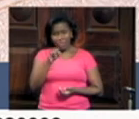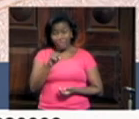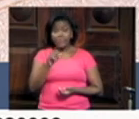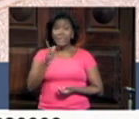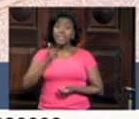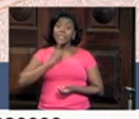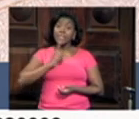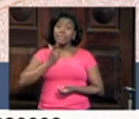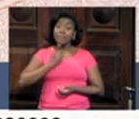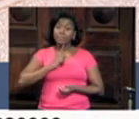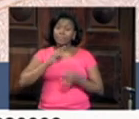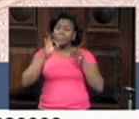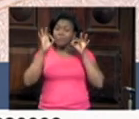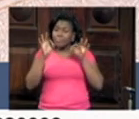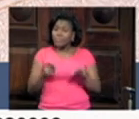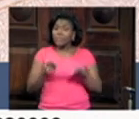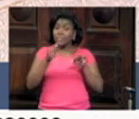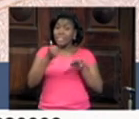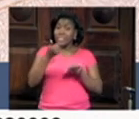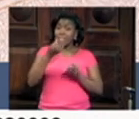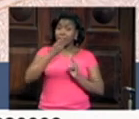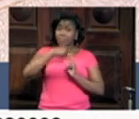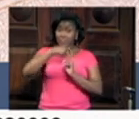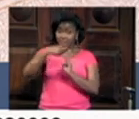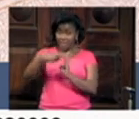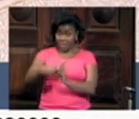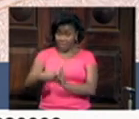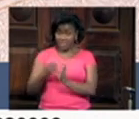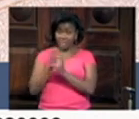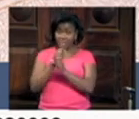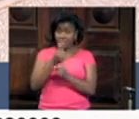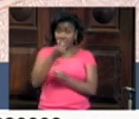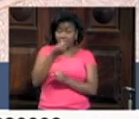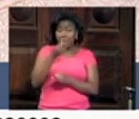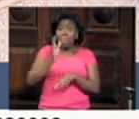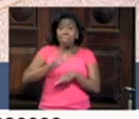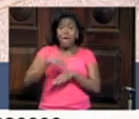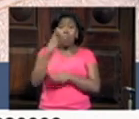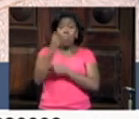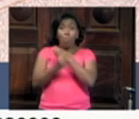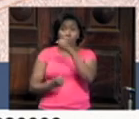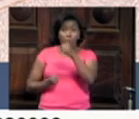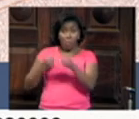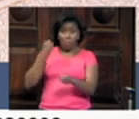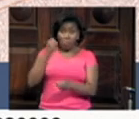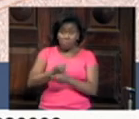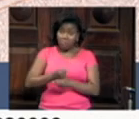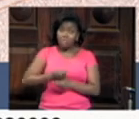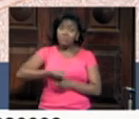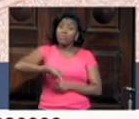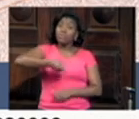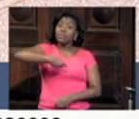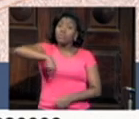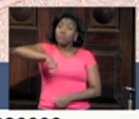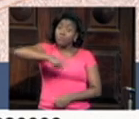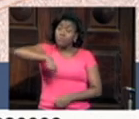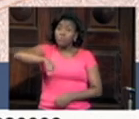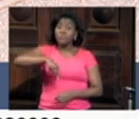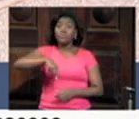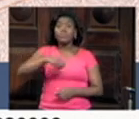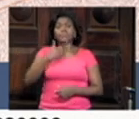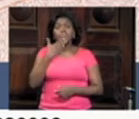exatos 16 meses, mais de um ano, que nós